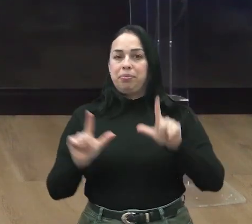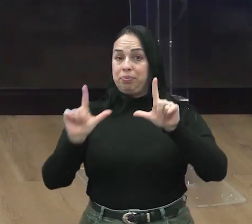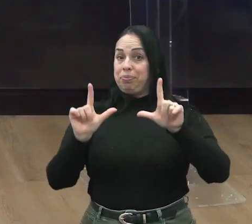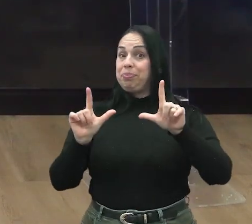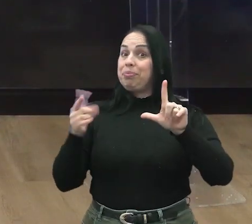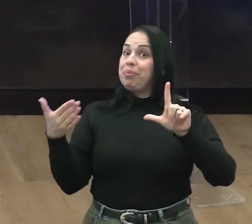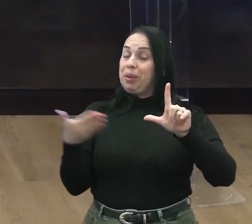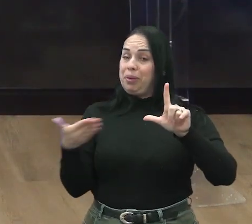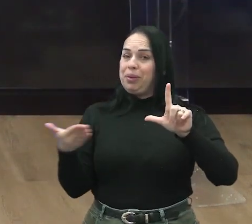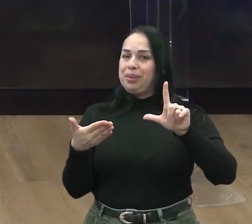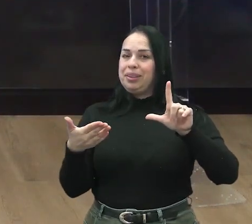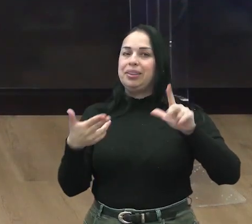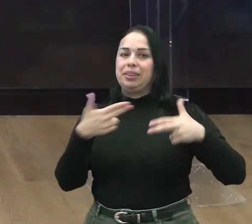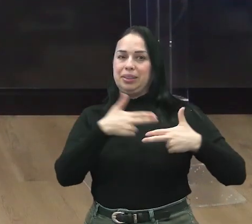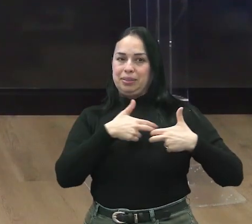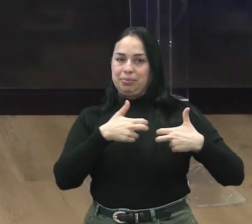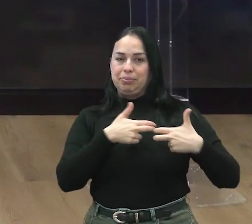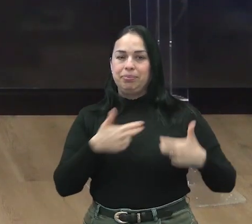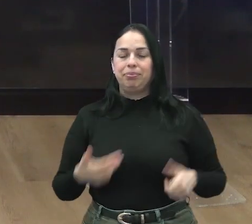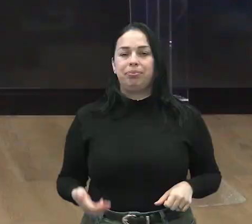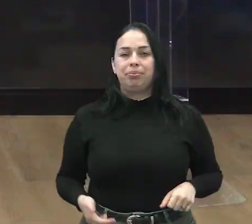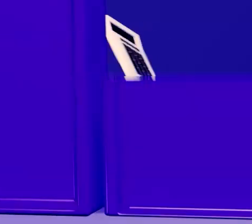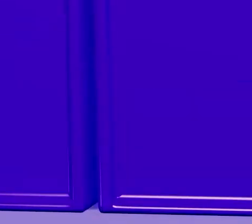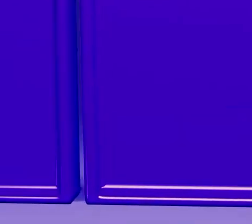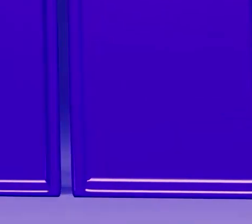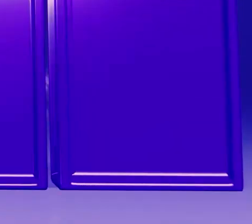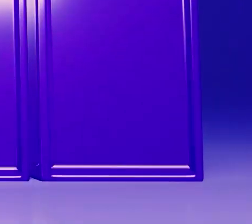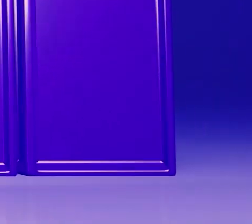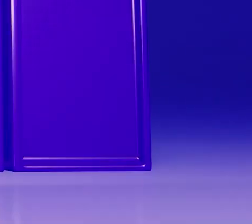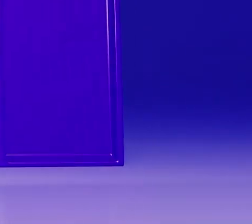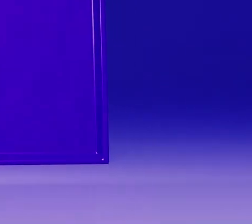no episódio de hoje do quadro Empreende Sebrae.